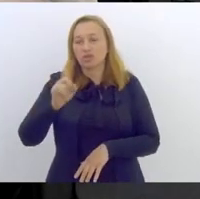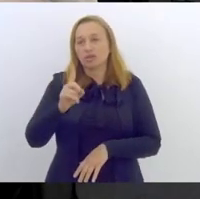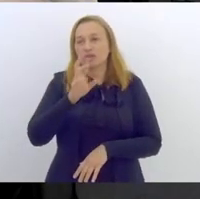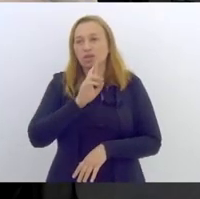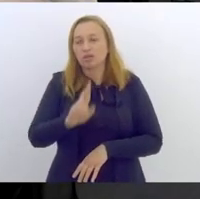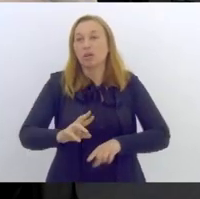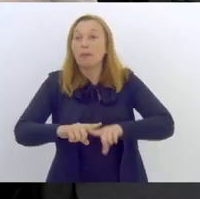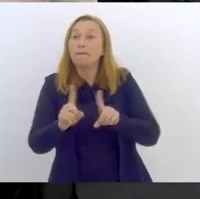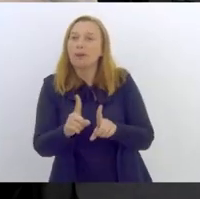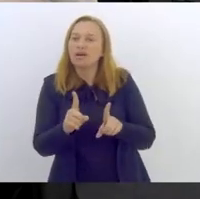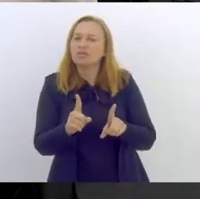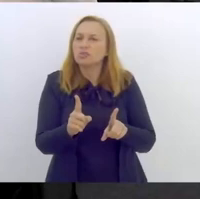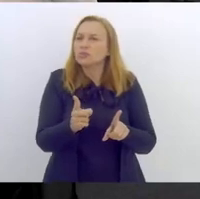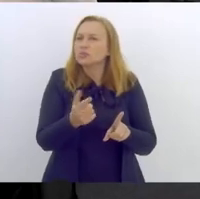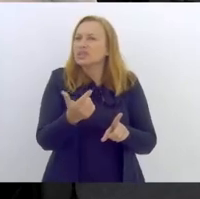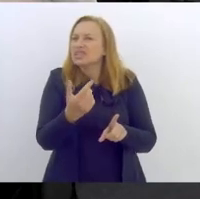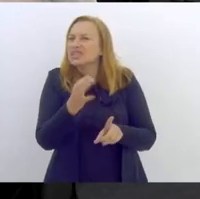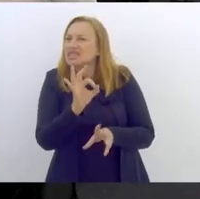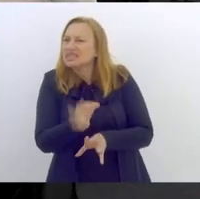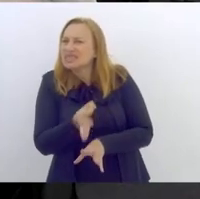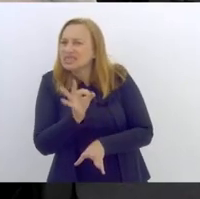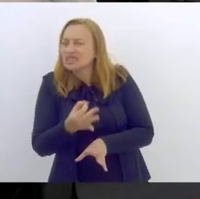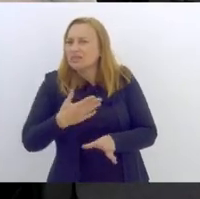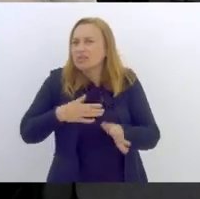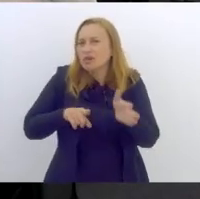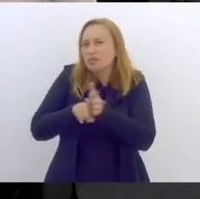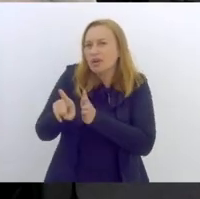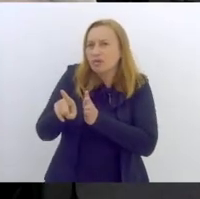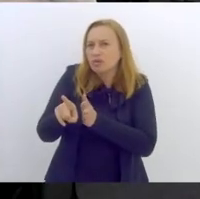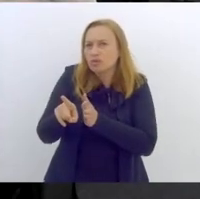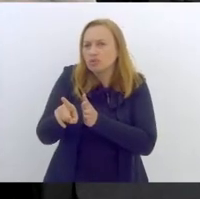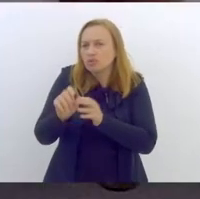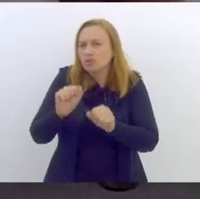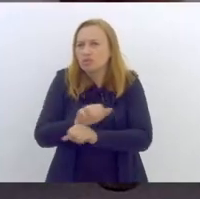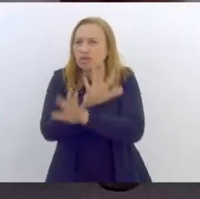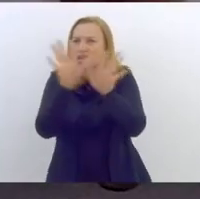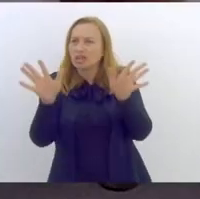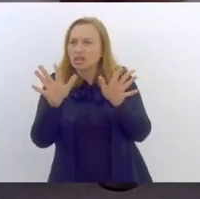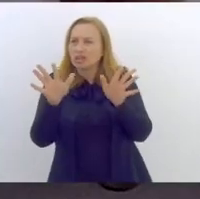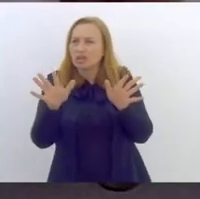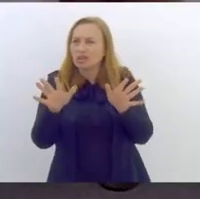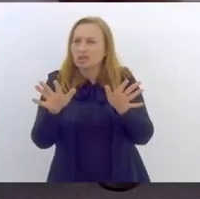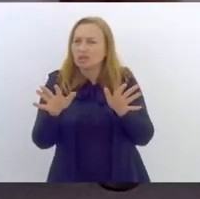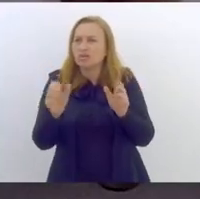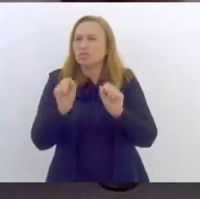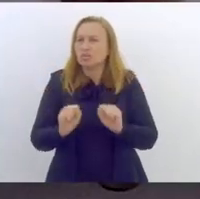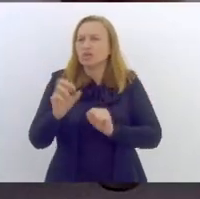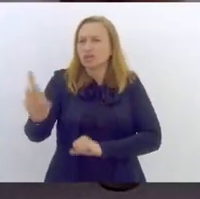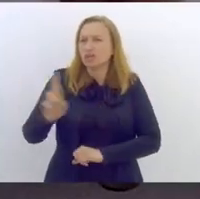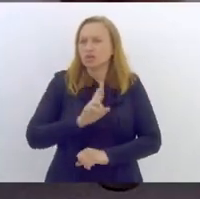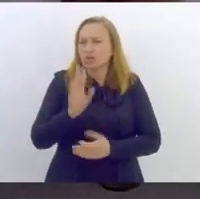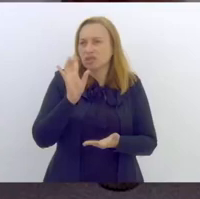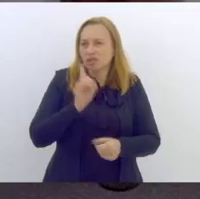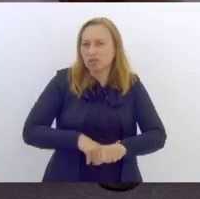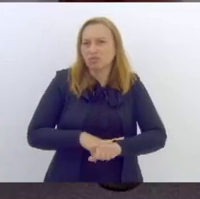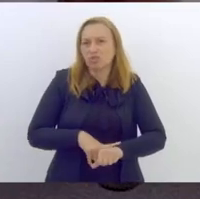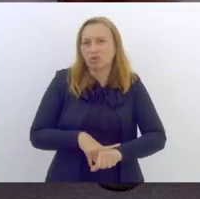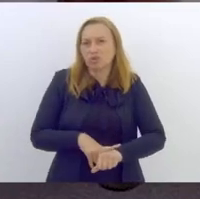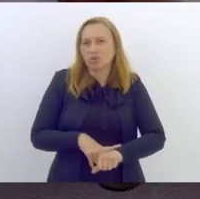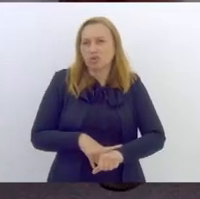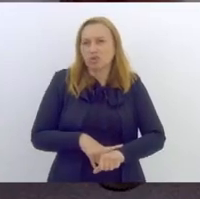resposta mas sem a certeza de que a minha pergunta foi feita com clareza e se ela não puder ser respondida nesse momento